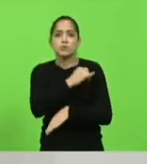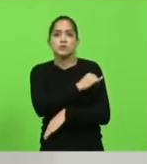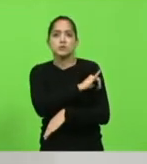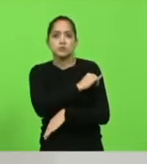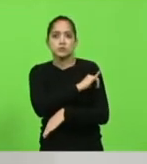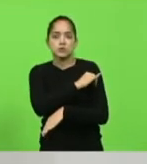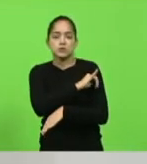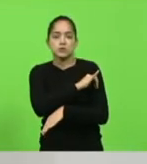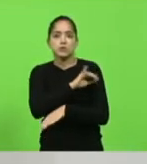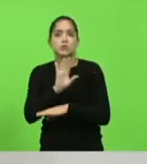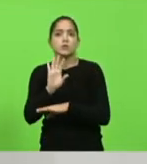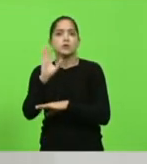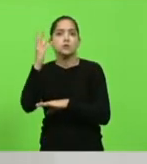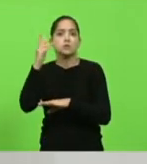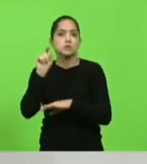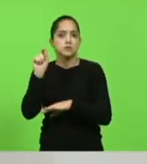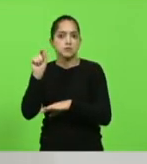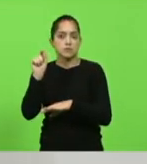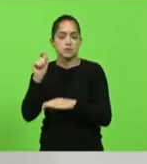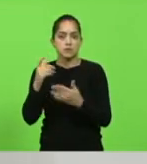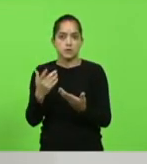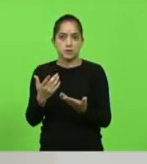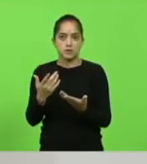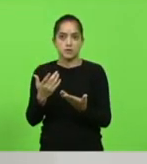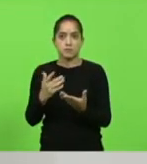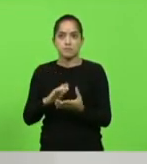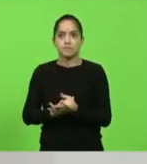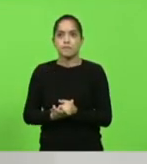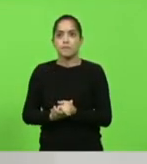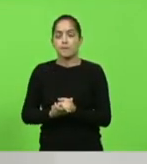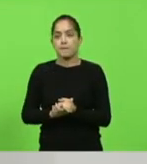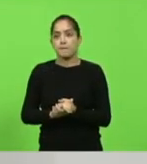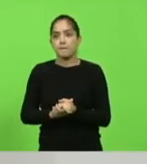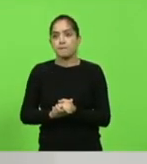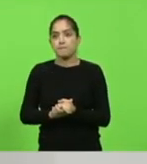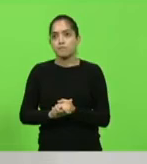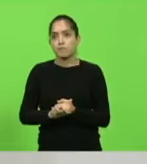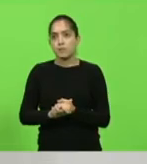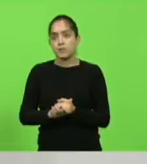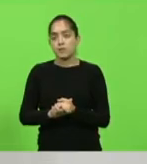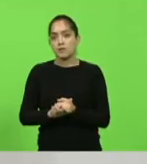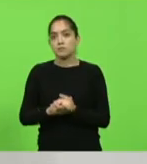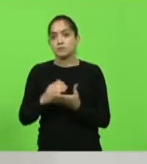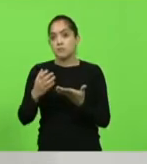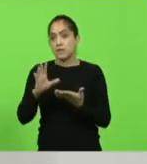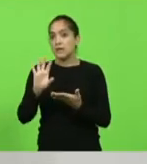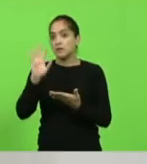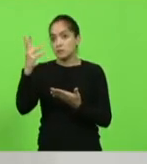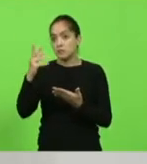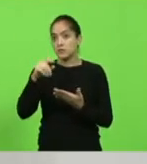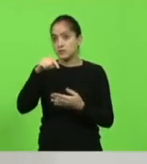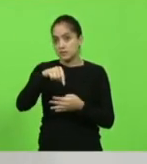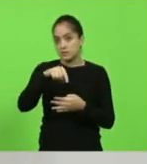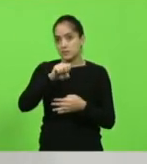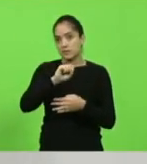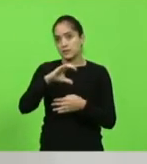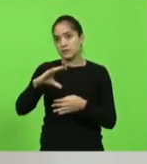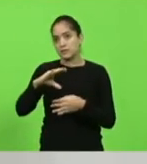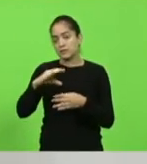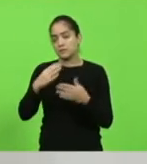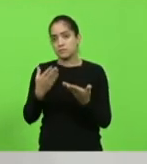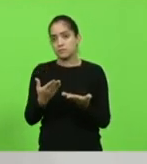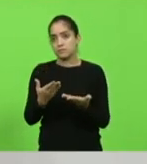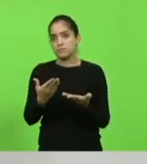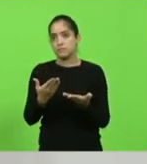que é já não estiveram tão o que aconteceu em Santa Catarina a